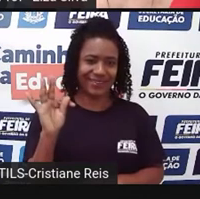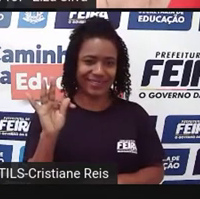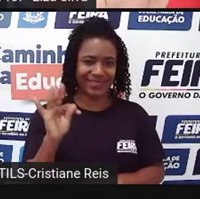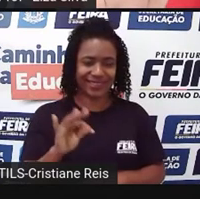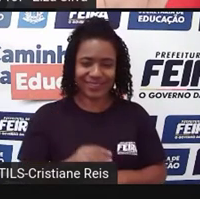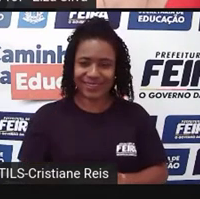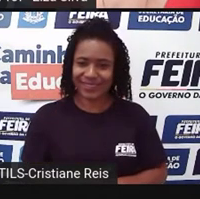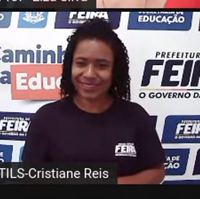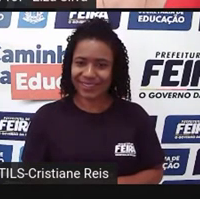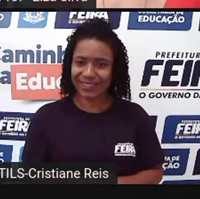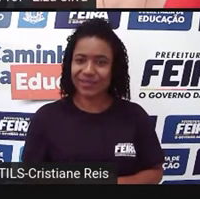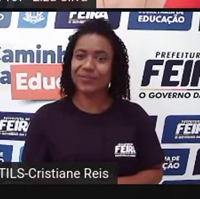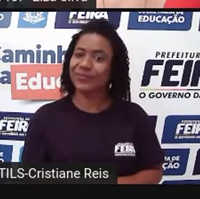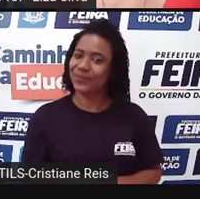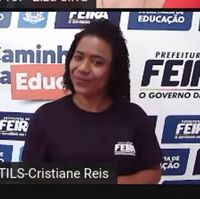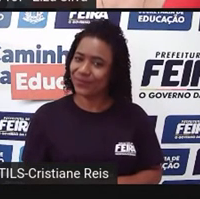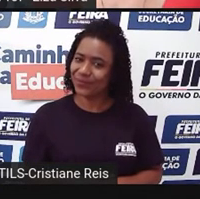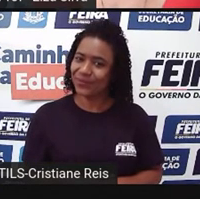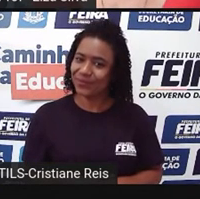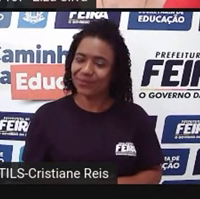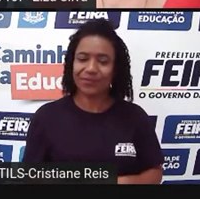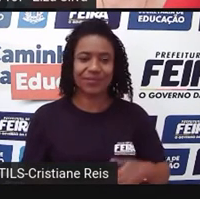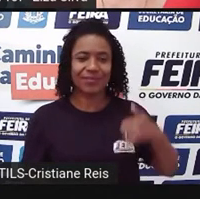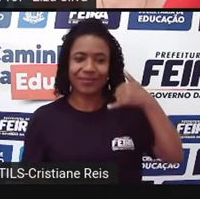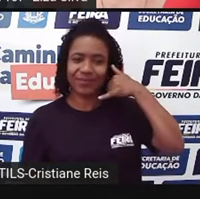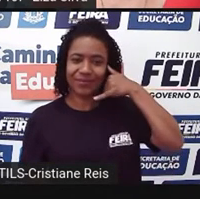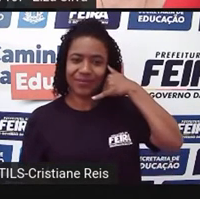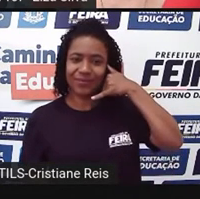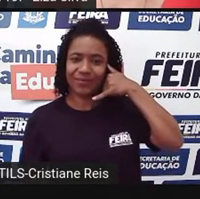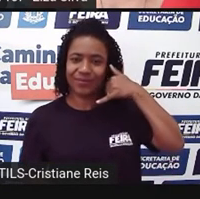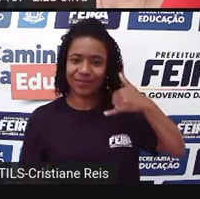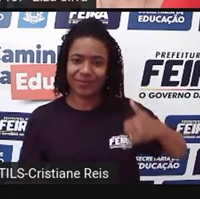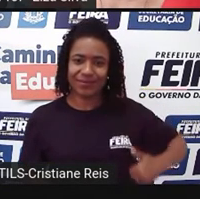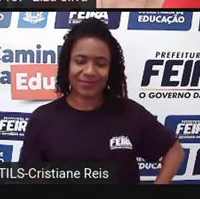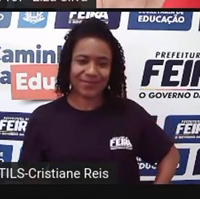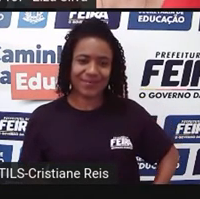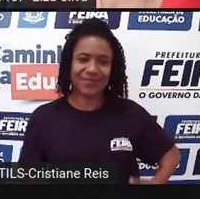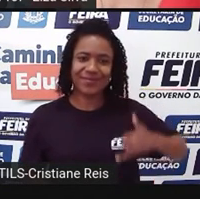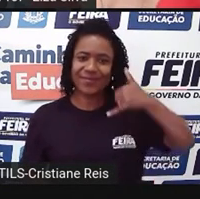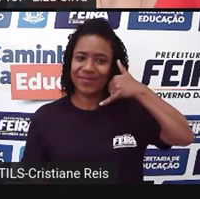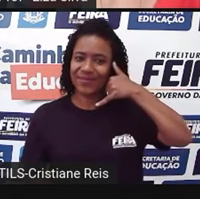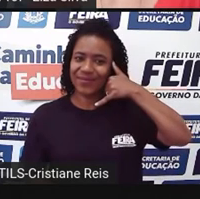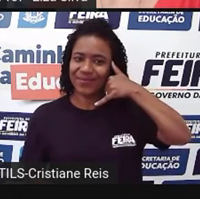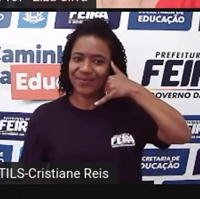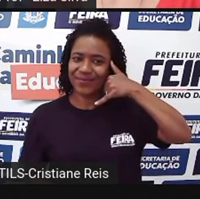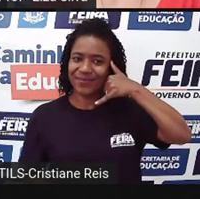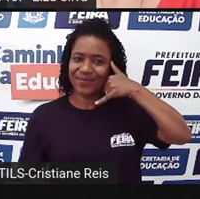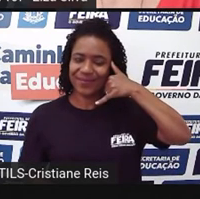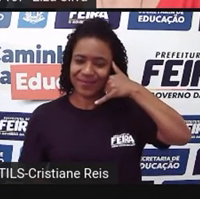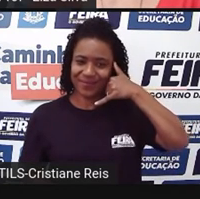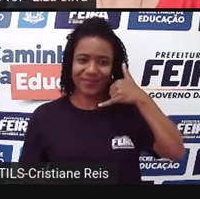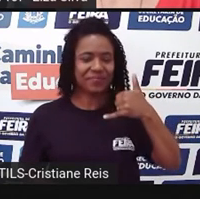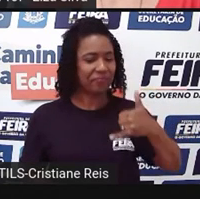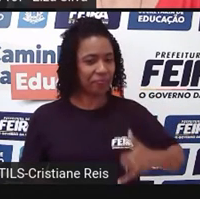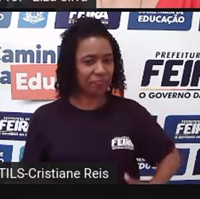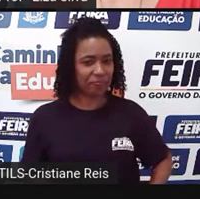o celular e olha gente como era o tamanho do celular